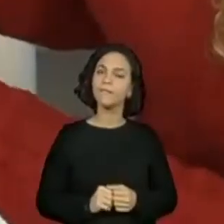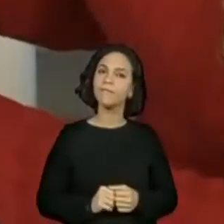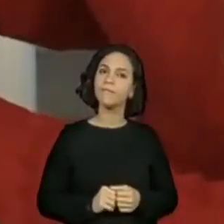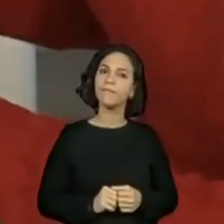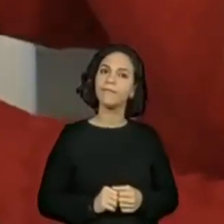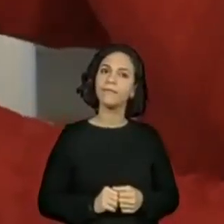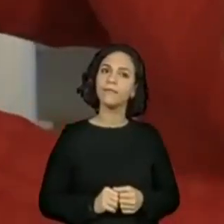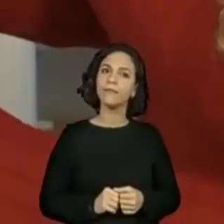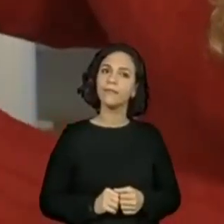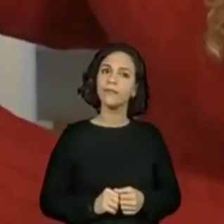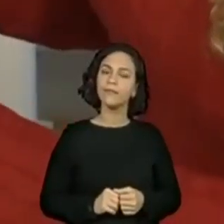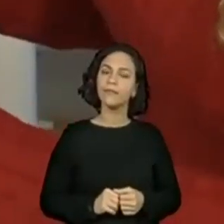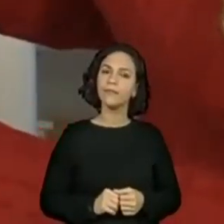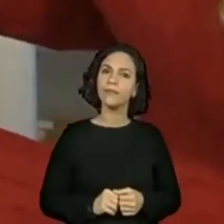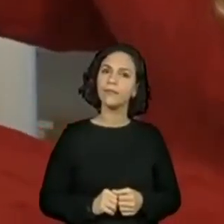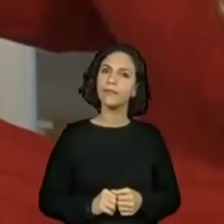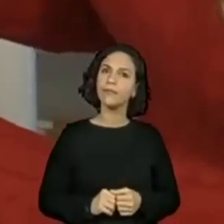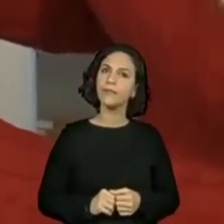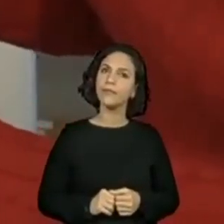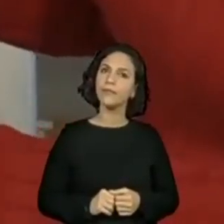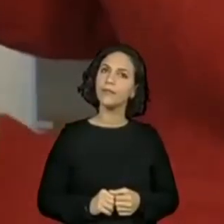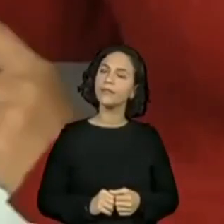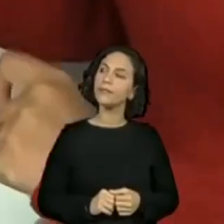9 menos 3.